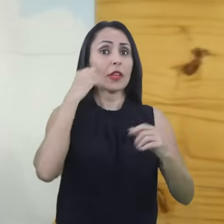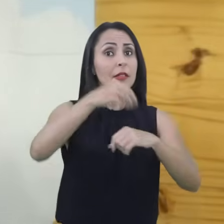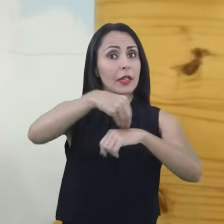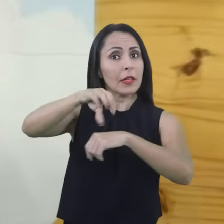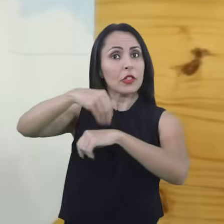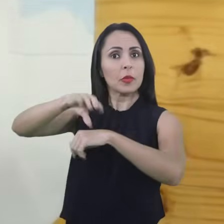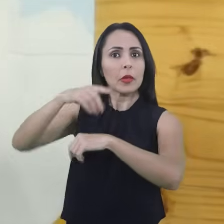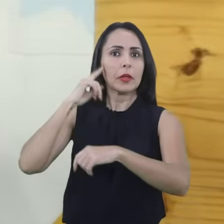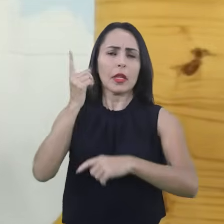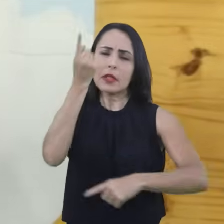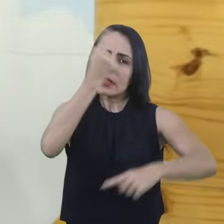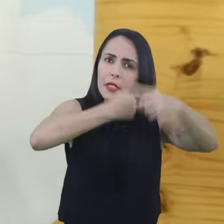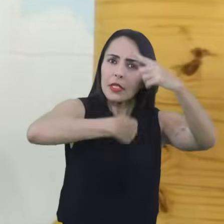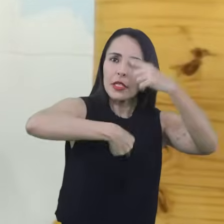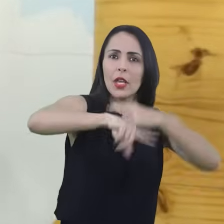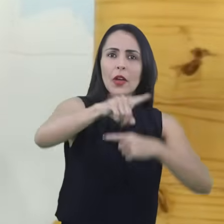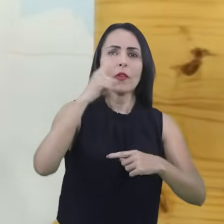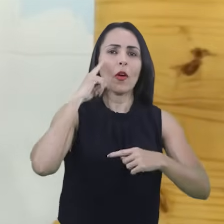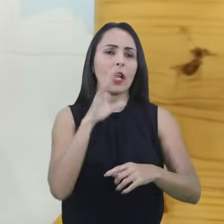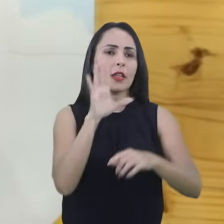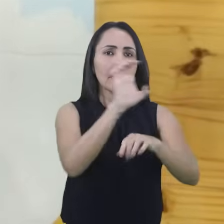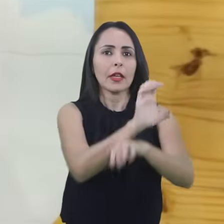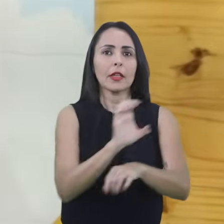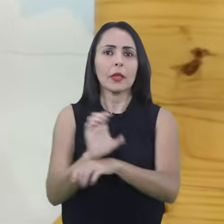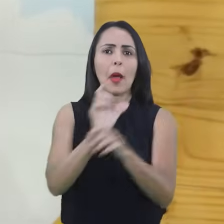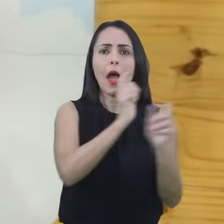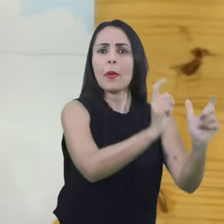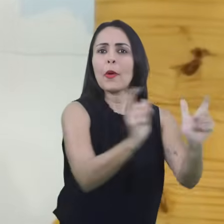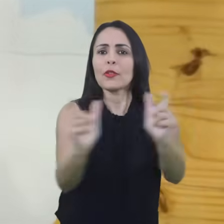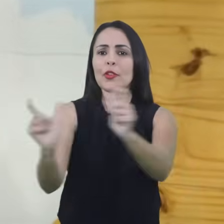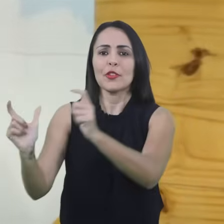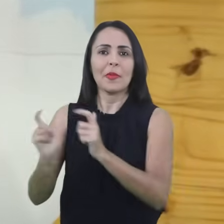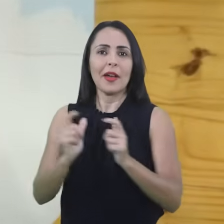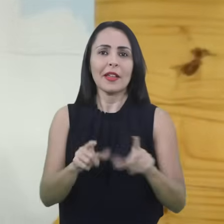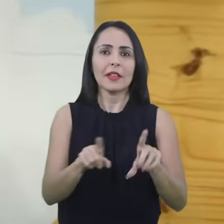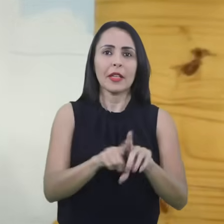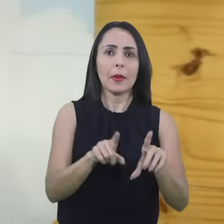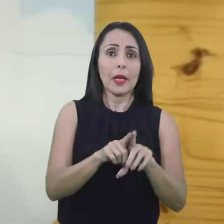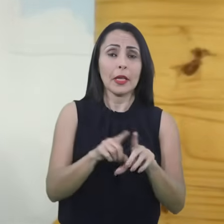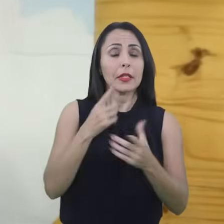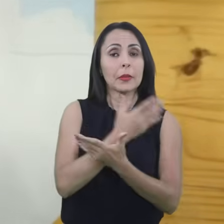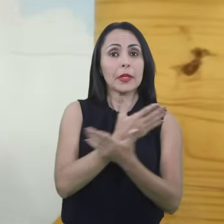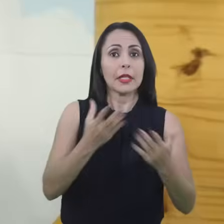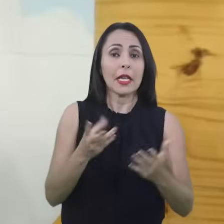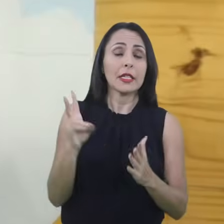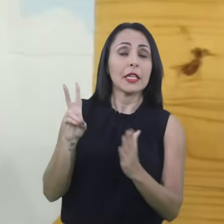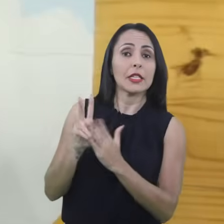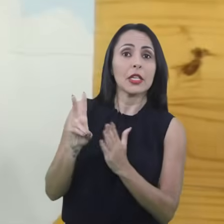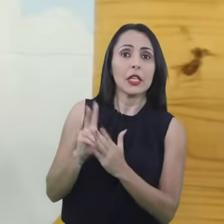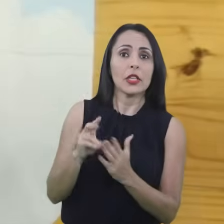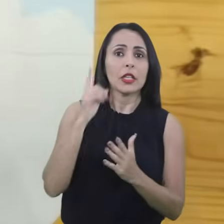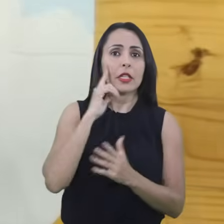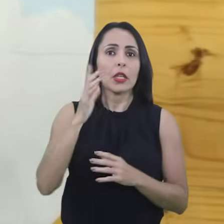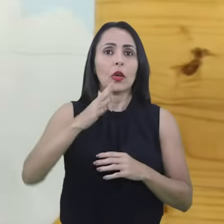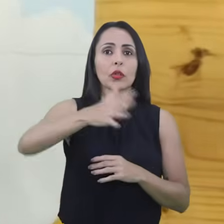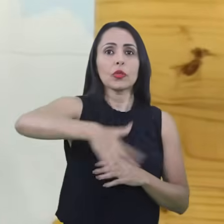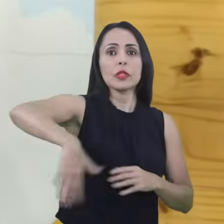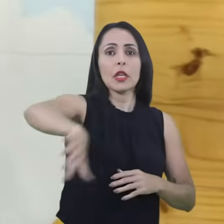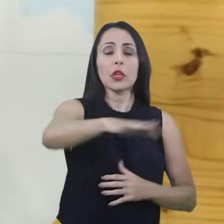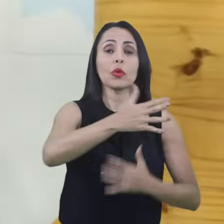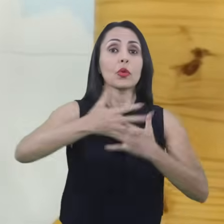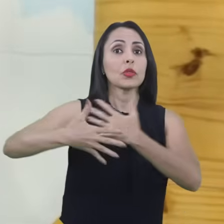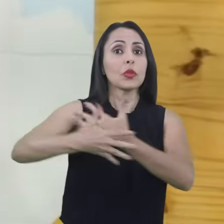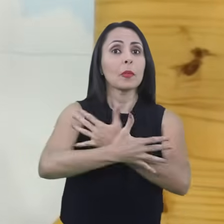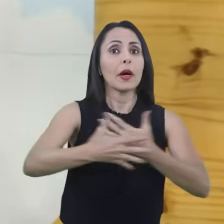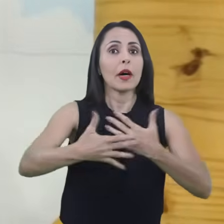transmissão alcance cada canto do nosso estado, do campo às comunidades indígenas e quilombolas, dos centros urbanos aos espaços